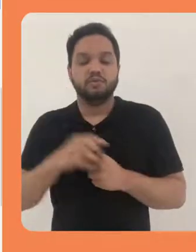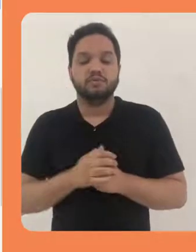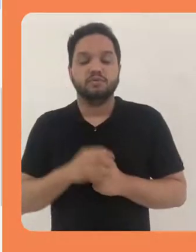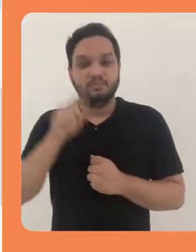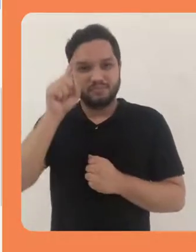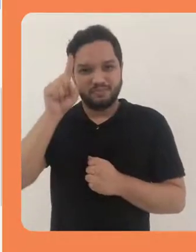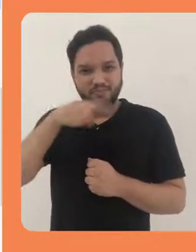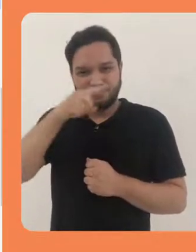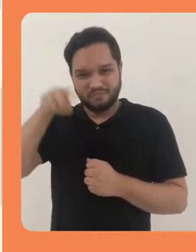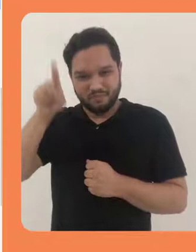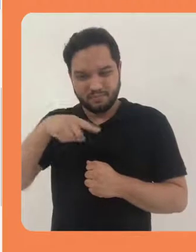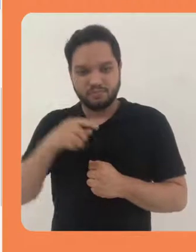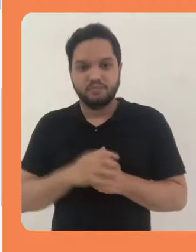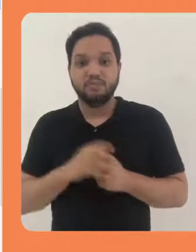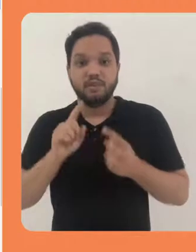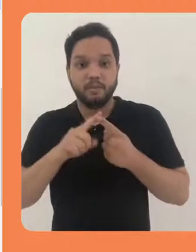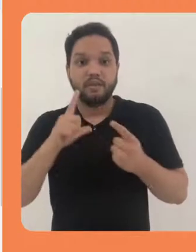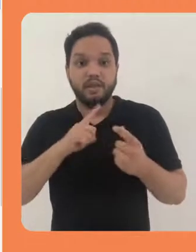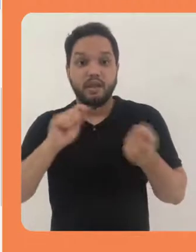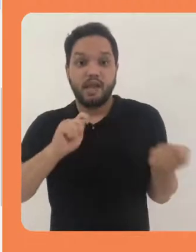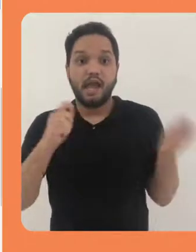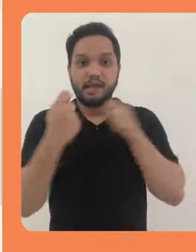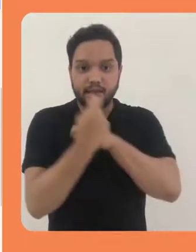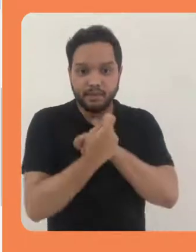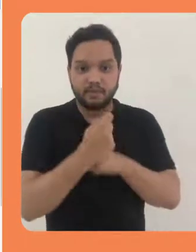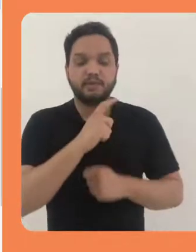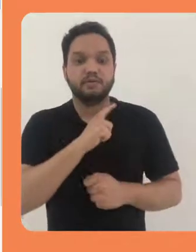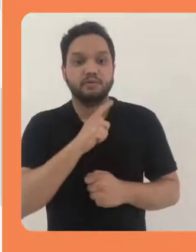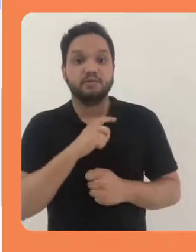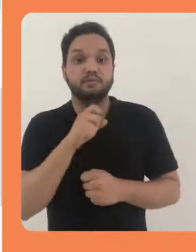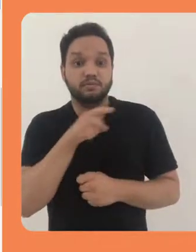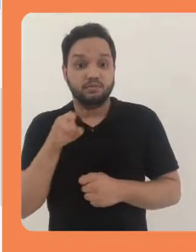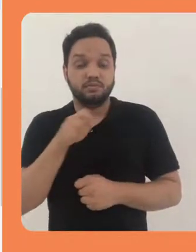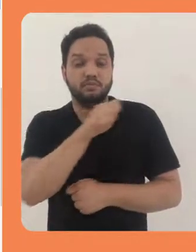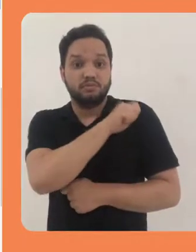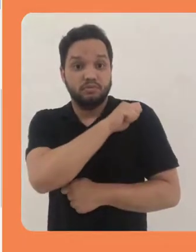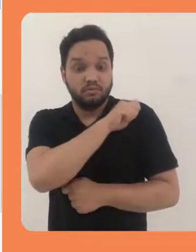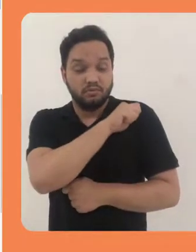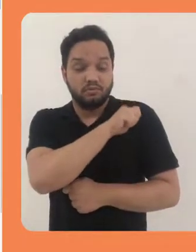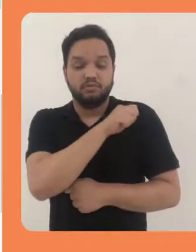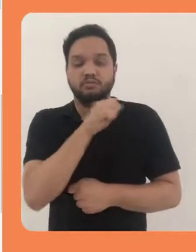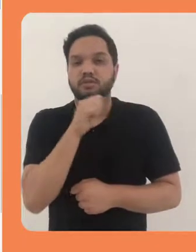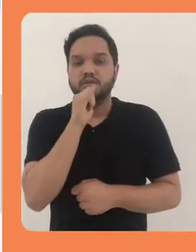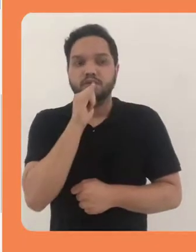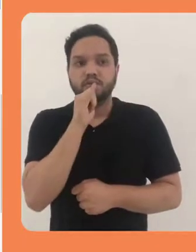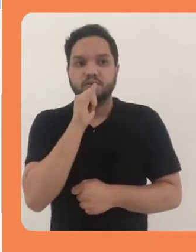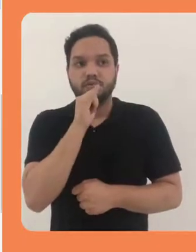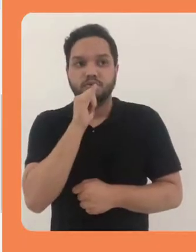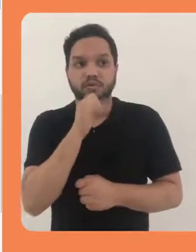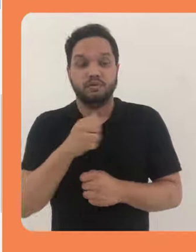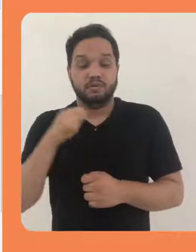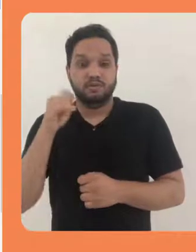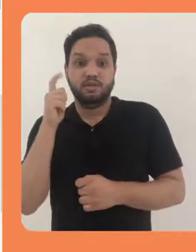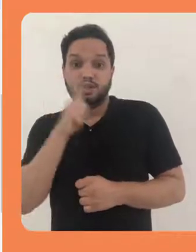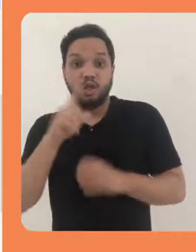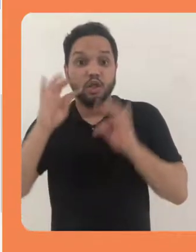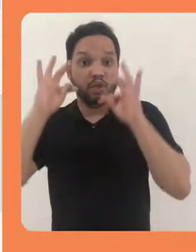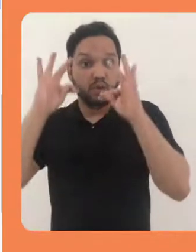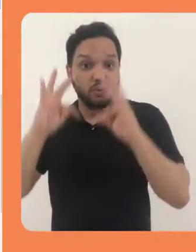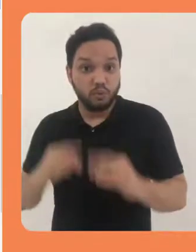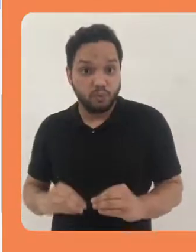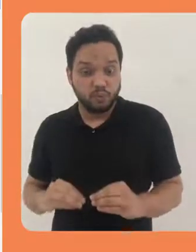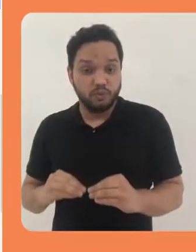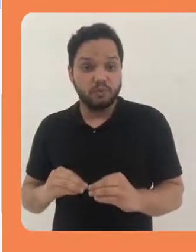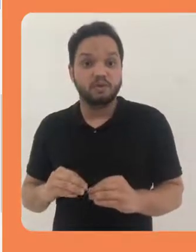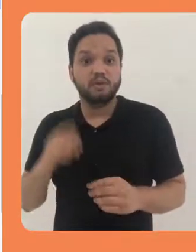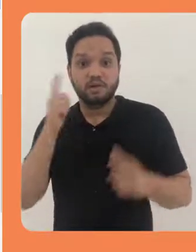várias outras opções aqui que você pode escolher para marcar lá e a opção também de adaptação que quando os alunos